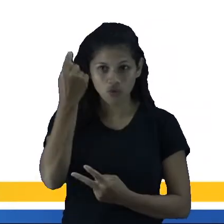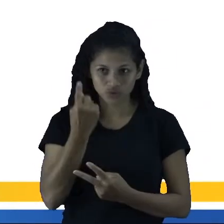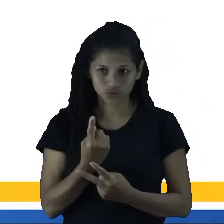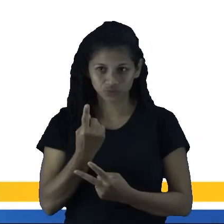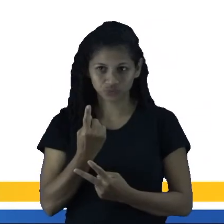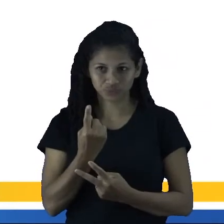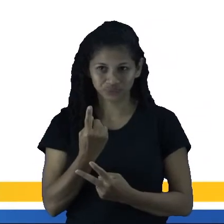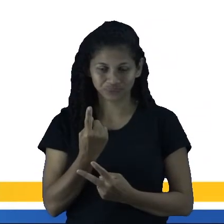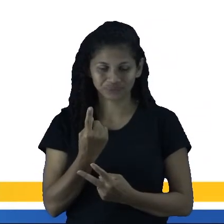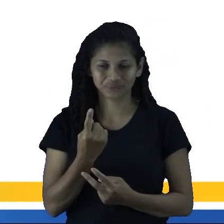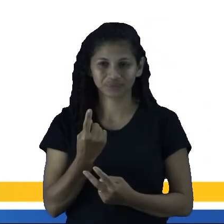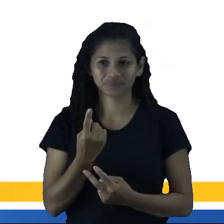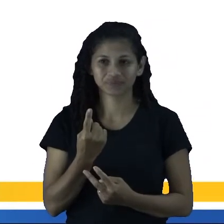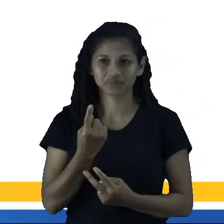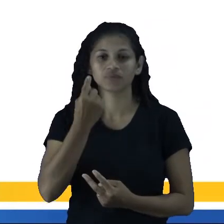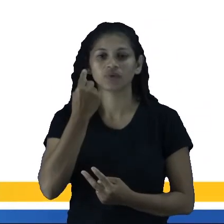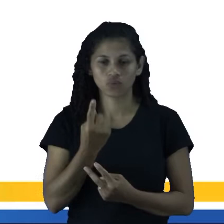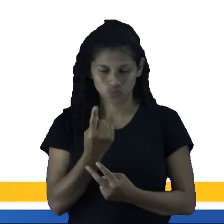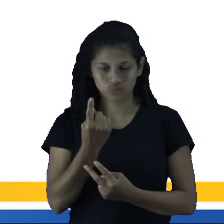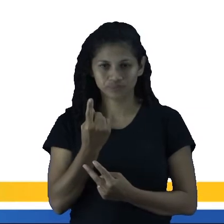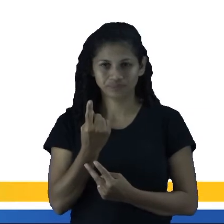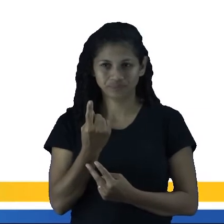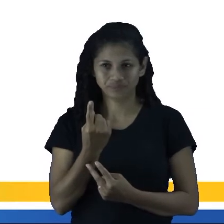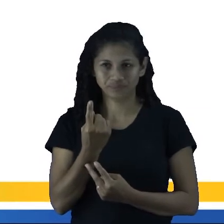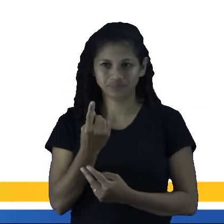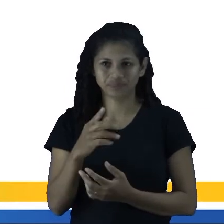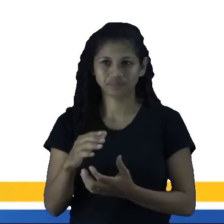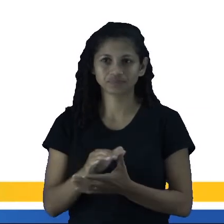juntas, então conta como se fosse uma só.